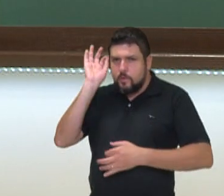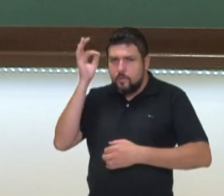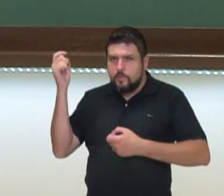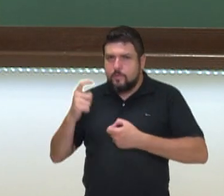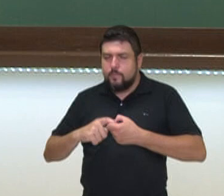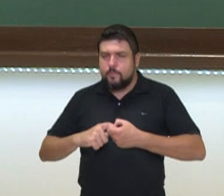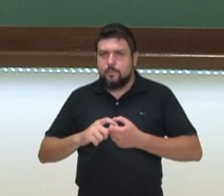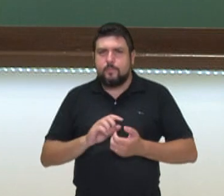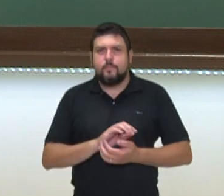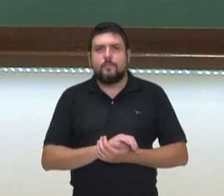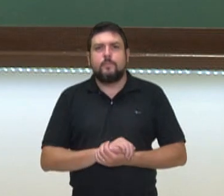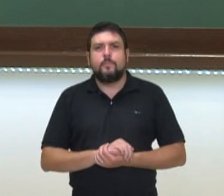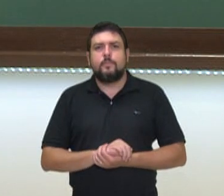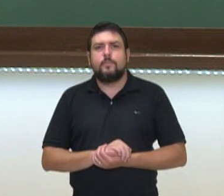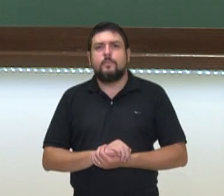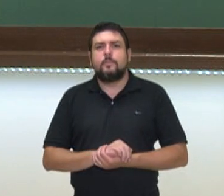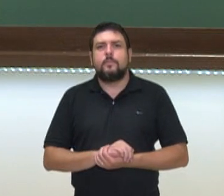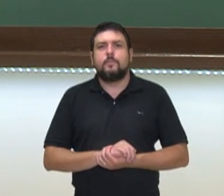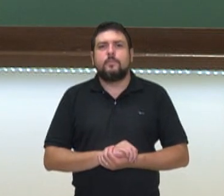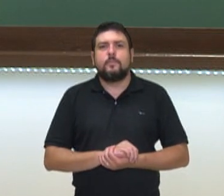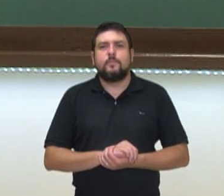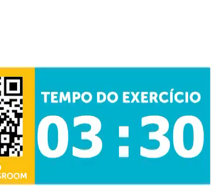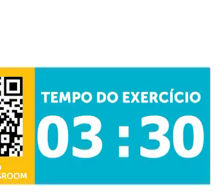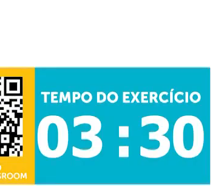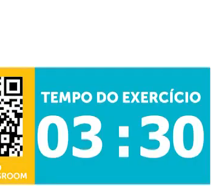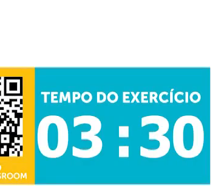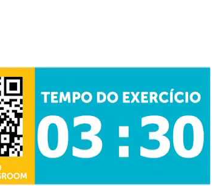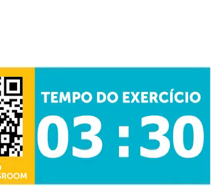já volta, tá? Até daqui a pouco!